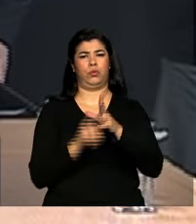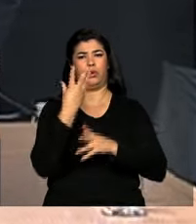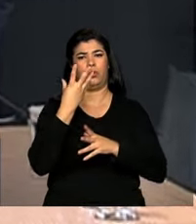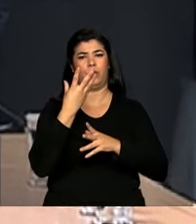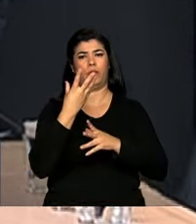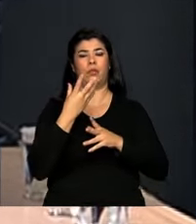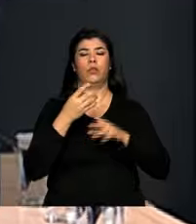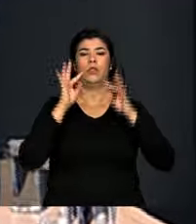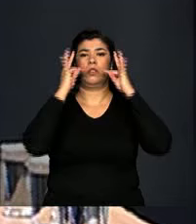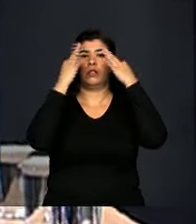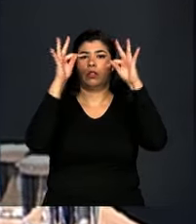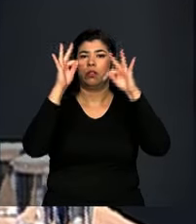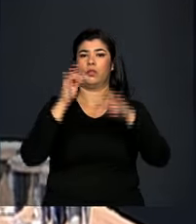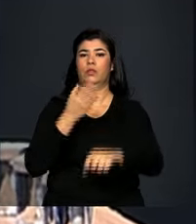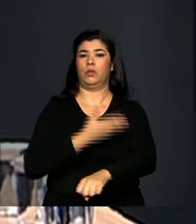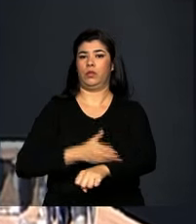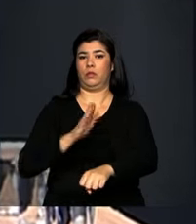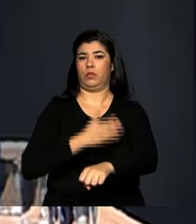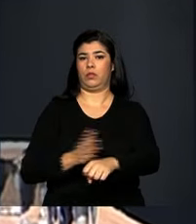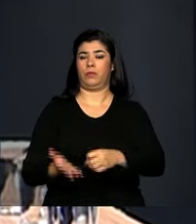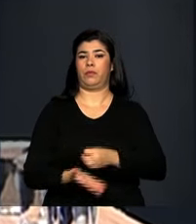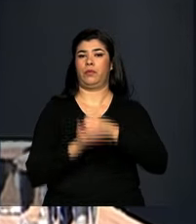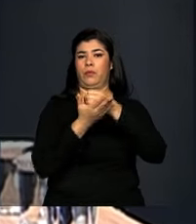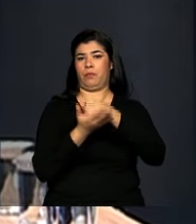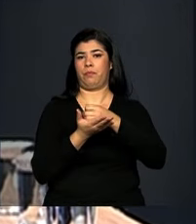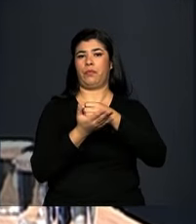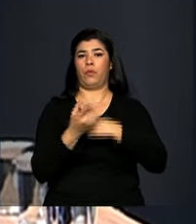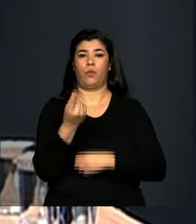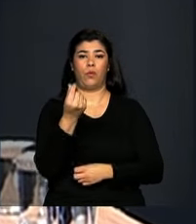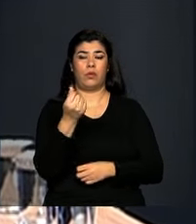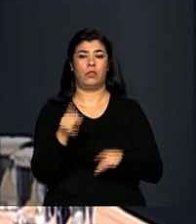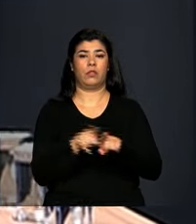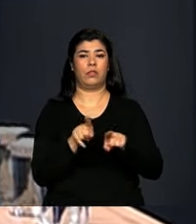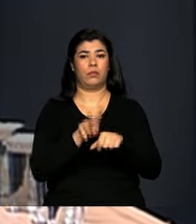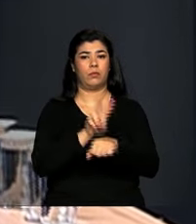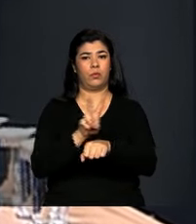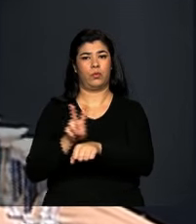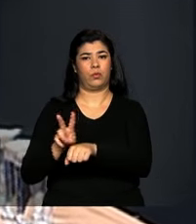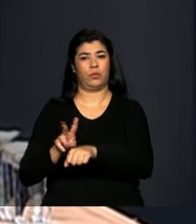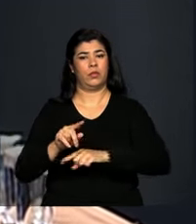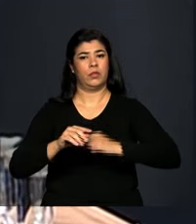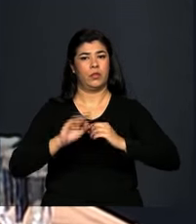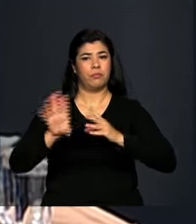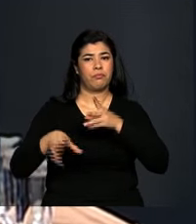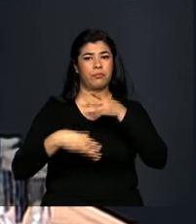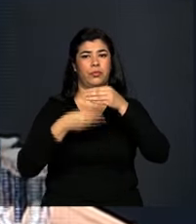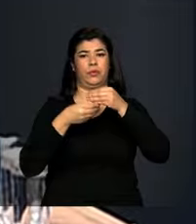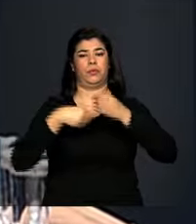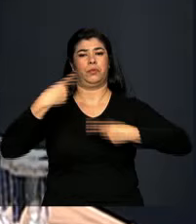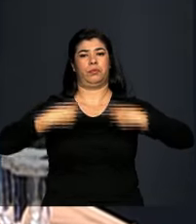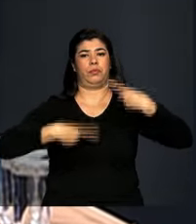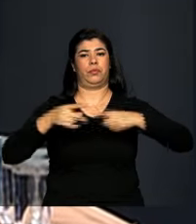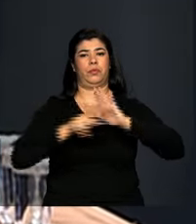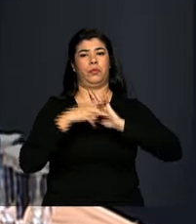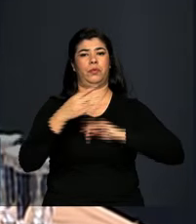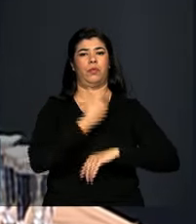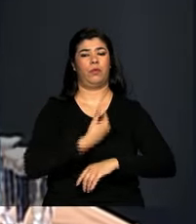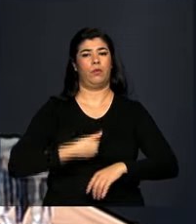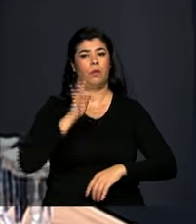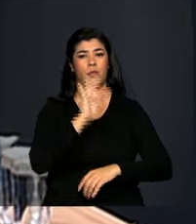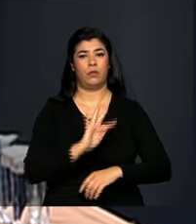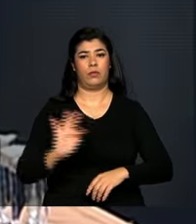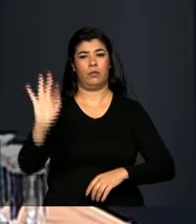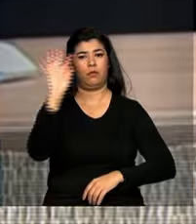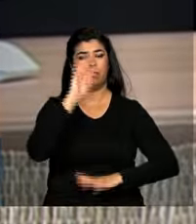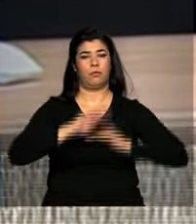tecnologias, treinamento e suporte financeiro estruturado que contribuam para a implementação de políticas do governo federal